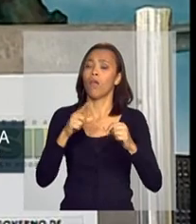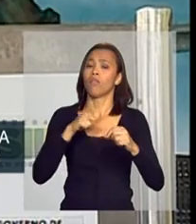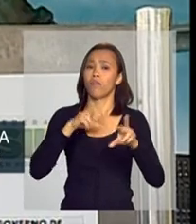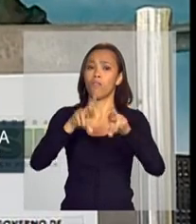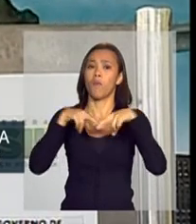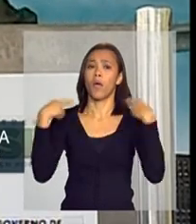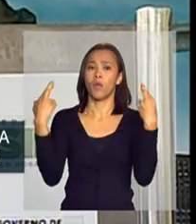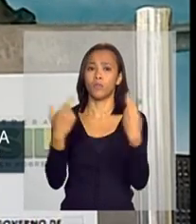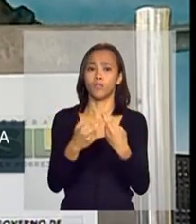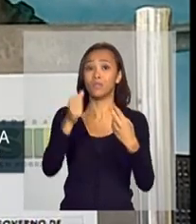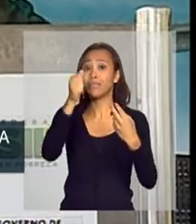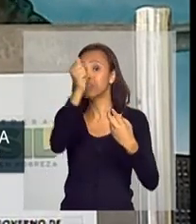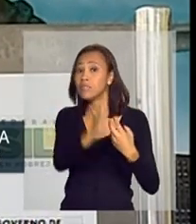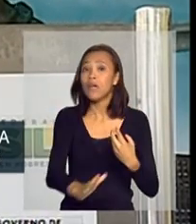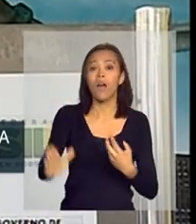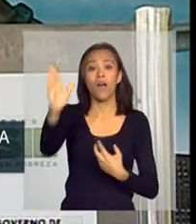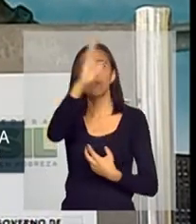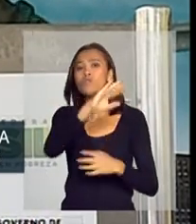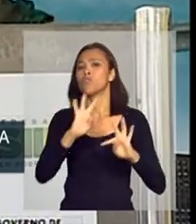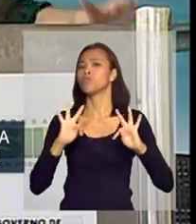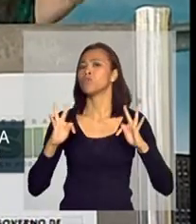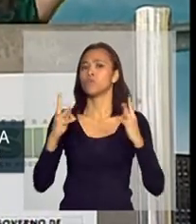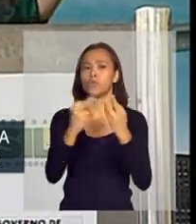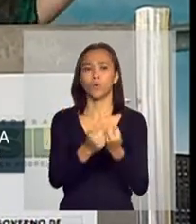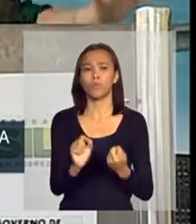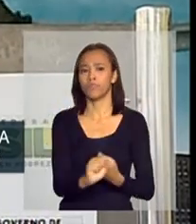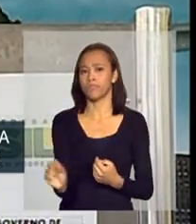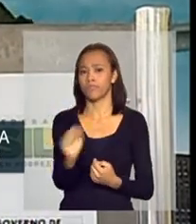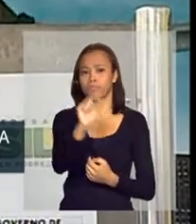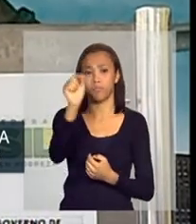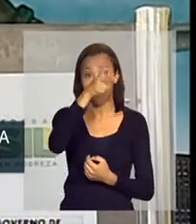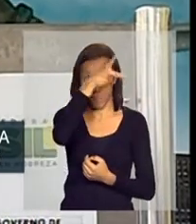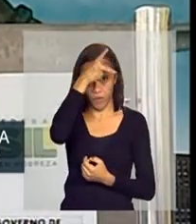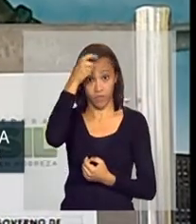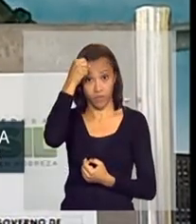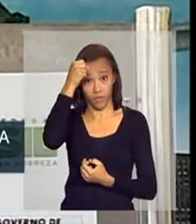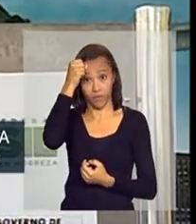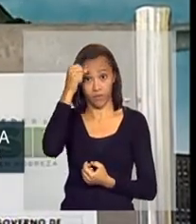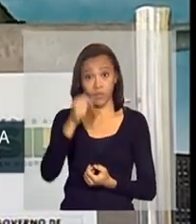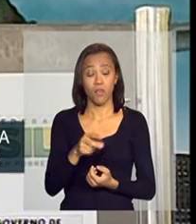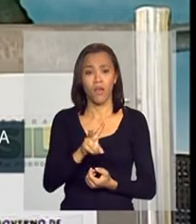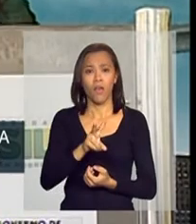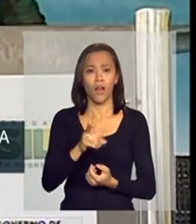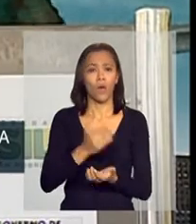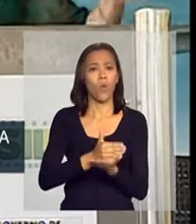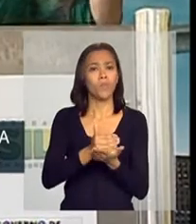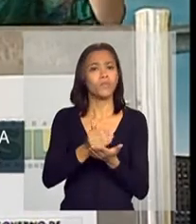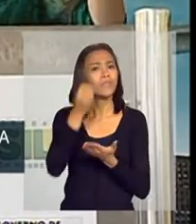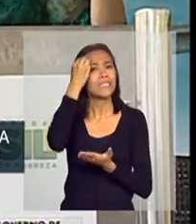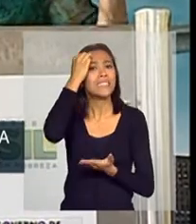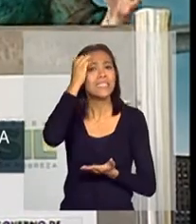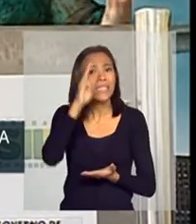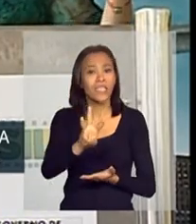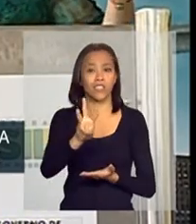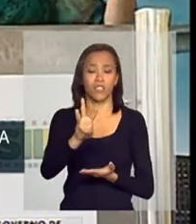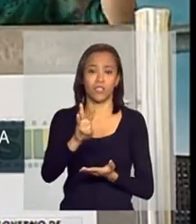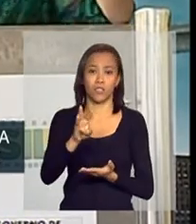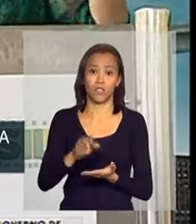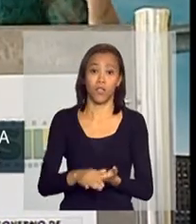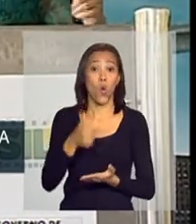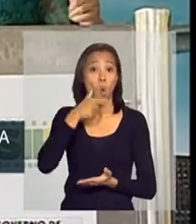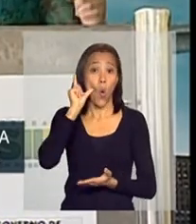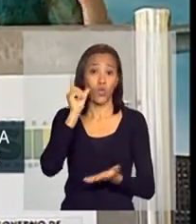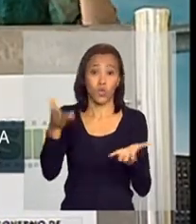reunião nacional de todos os prefeitos. Ela começou, ela vai durar 3 dias, dia 28